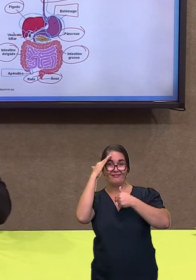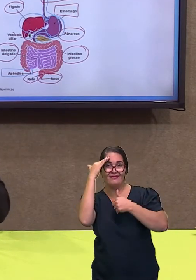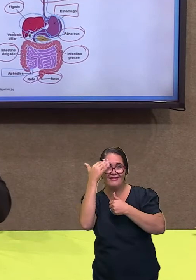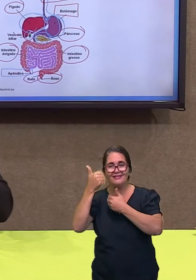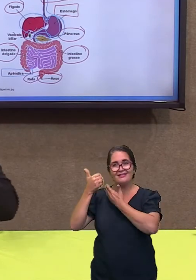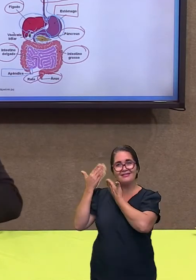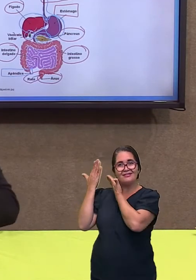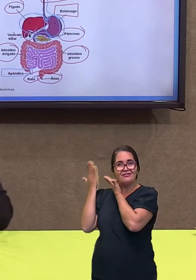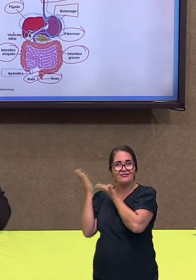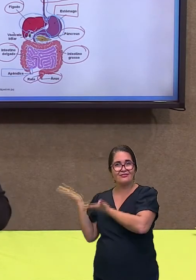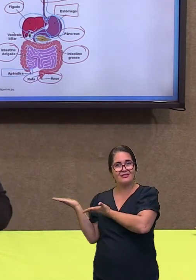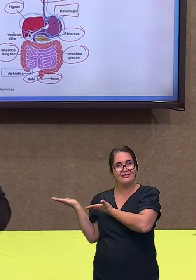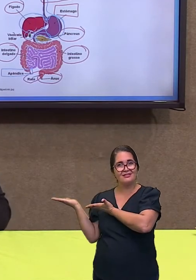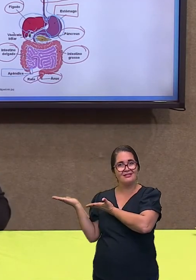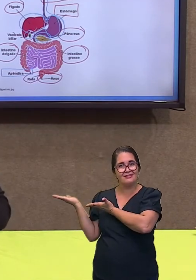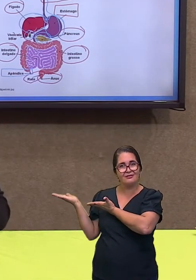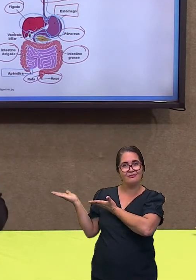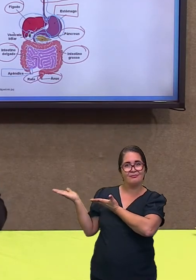delgado.